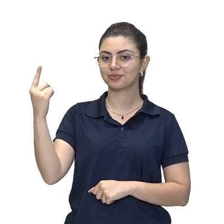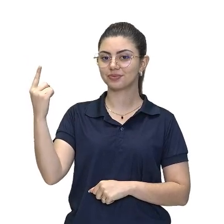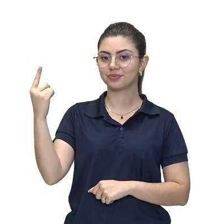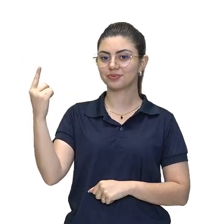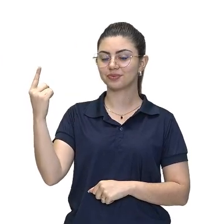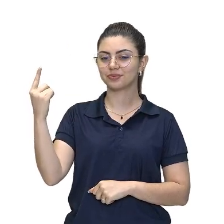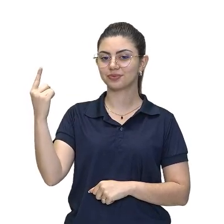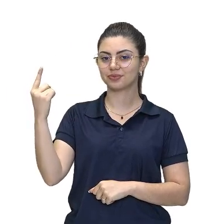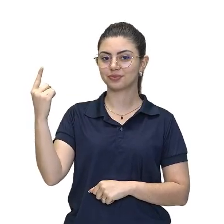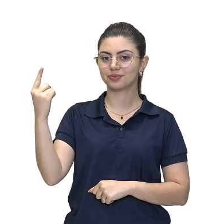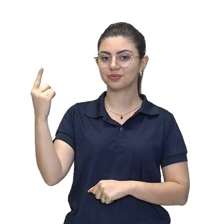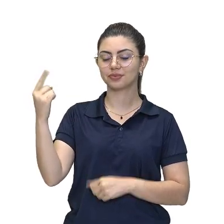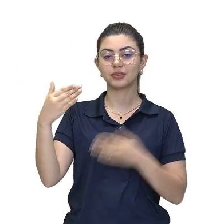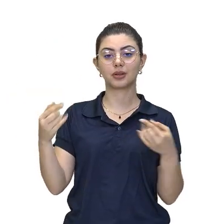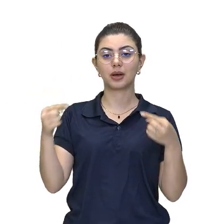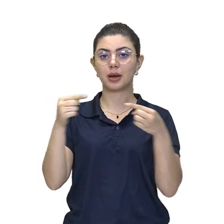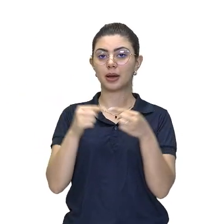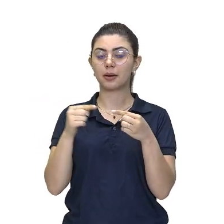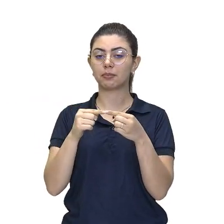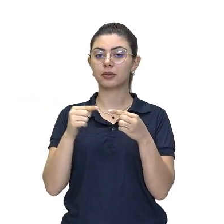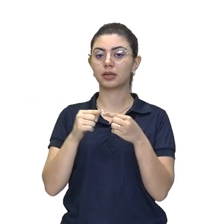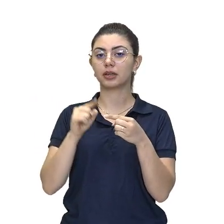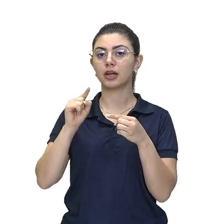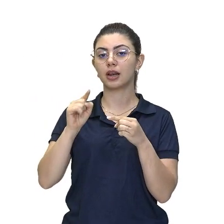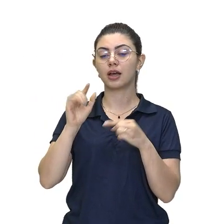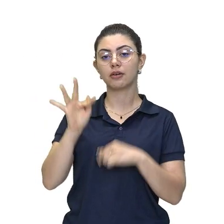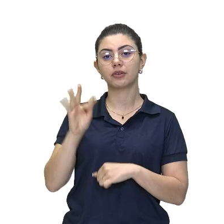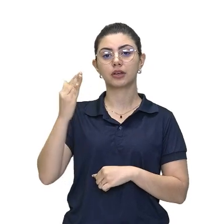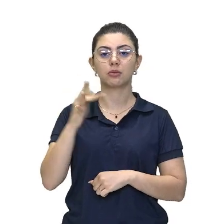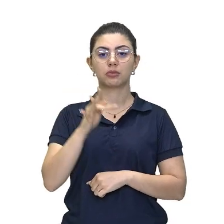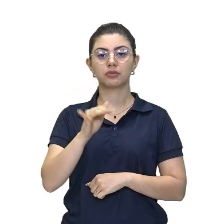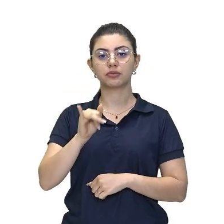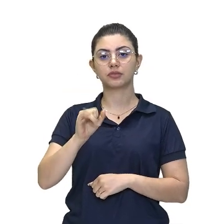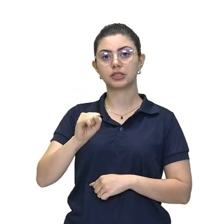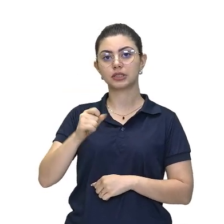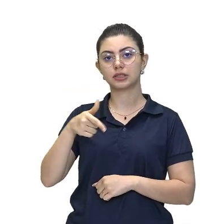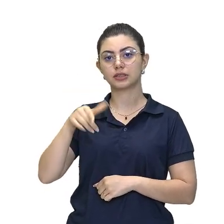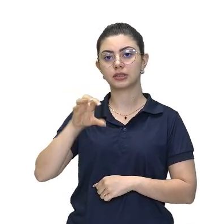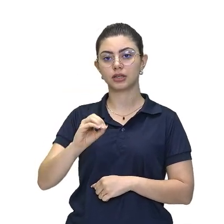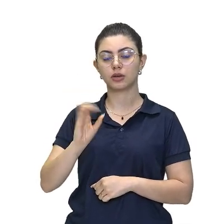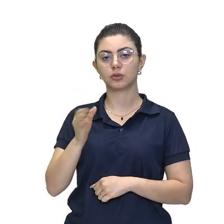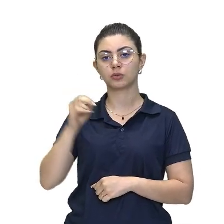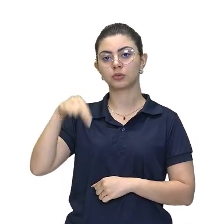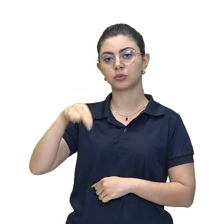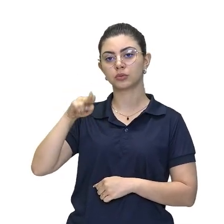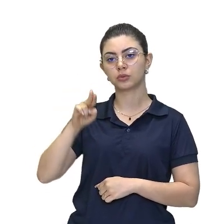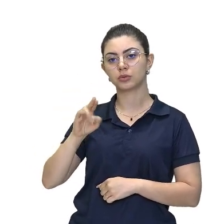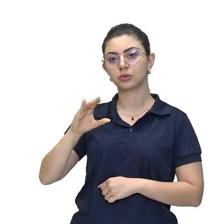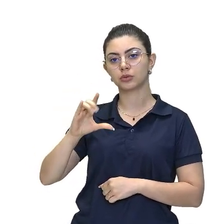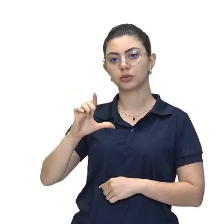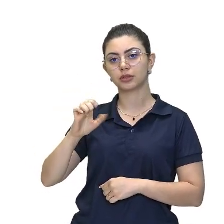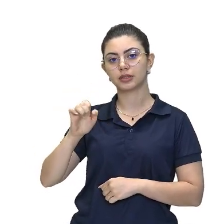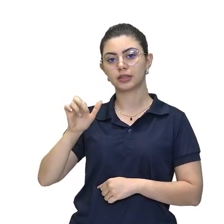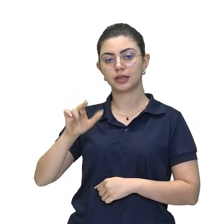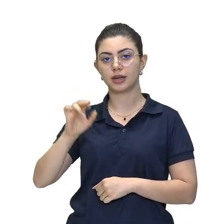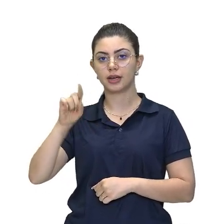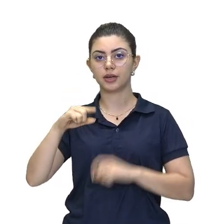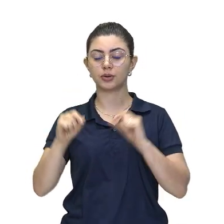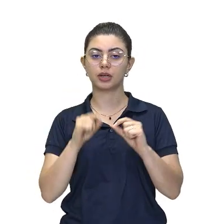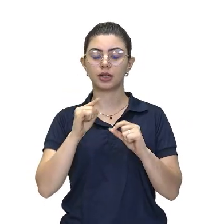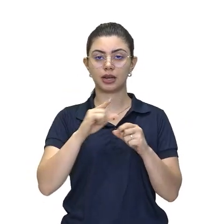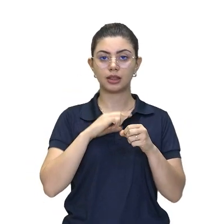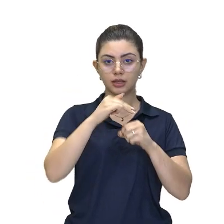de fissão nuclear, tá certo? É quando eu quebro o núcleo de um átomo liberando